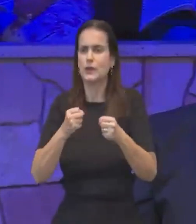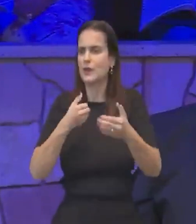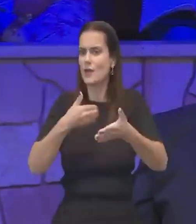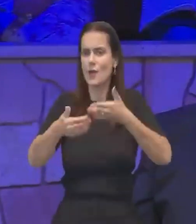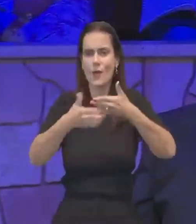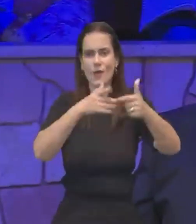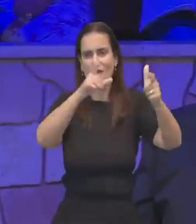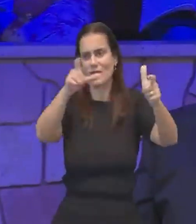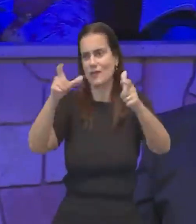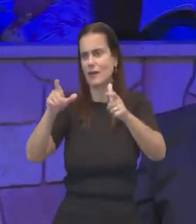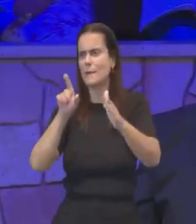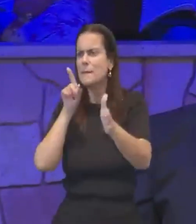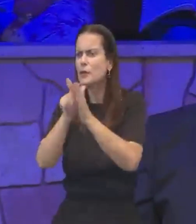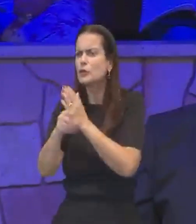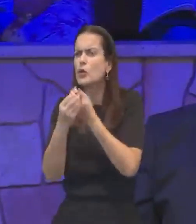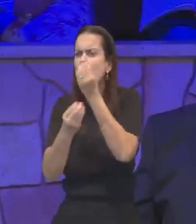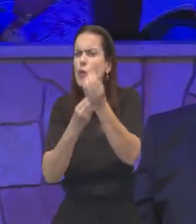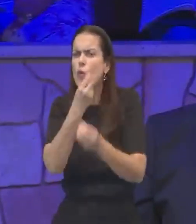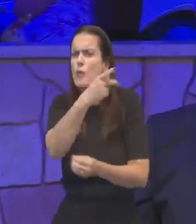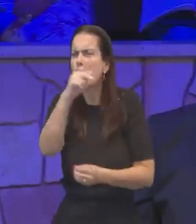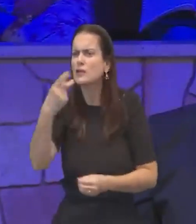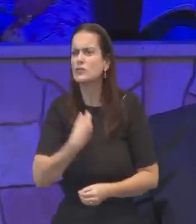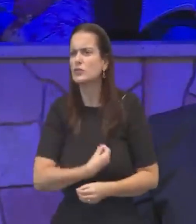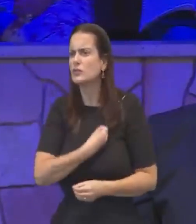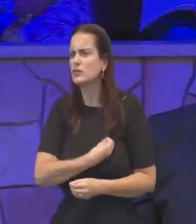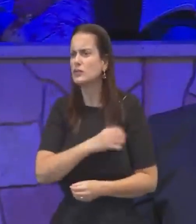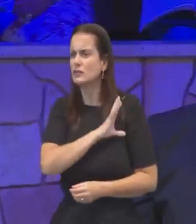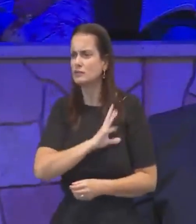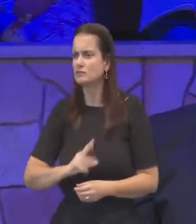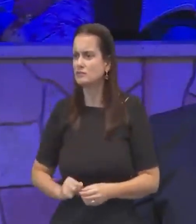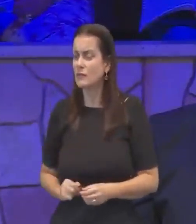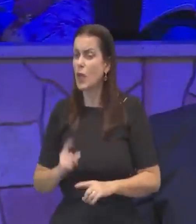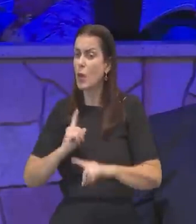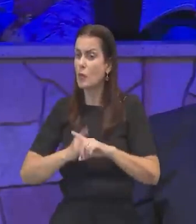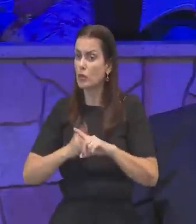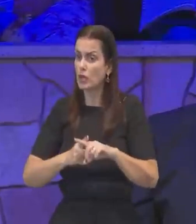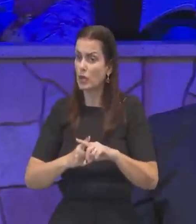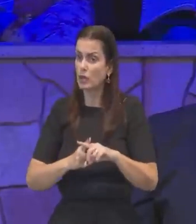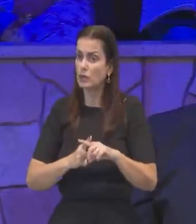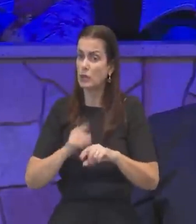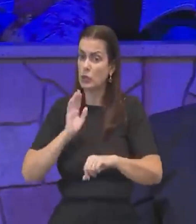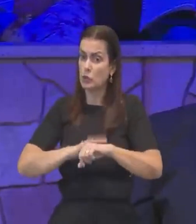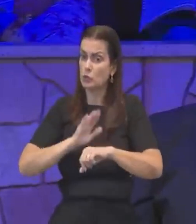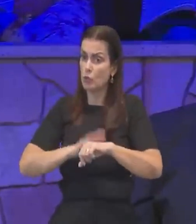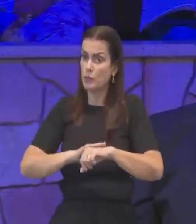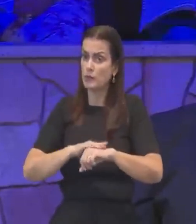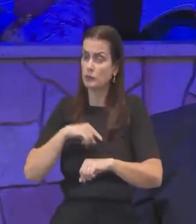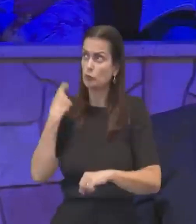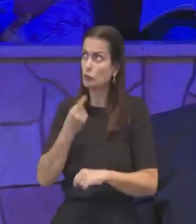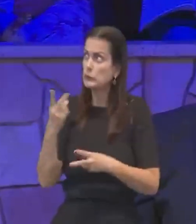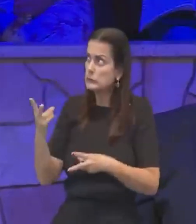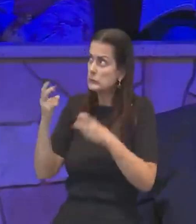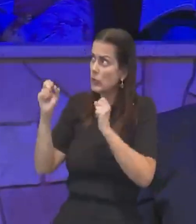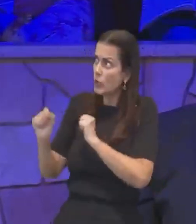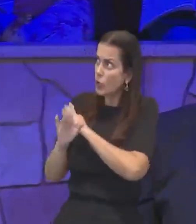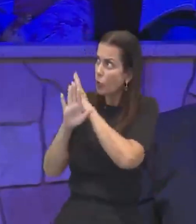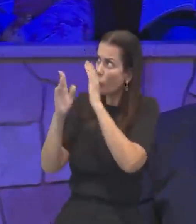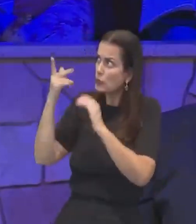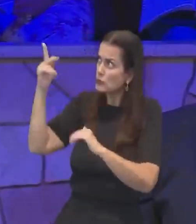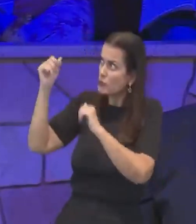Como que está a sua vida de adoração? Porque quando nós somos confrontados com a glória de Cristo, com o seu poder,